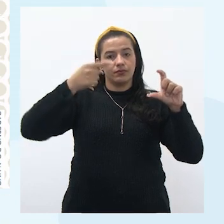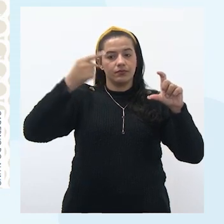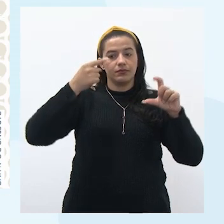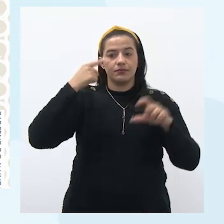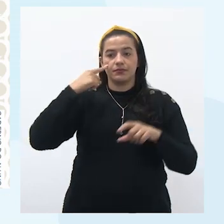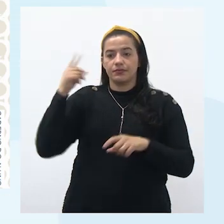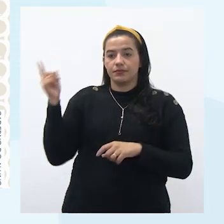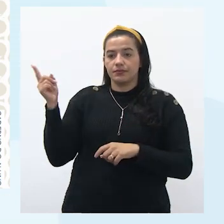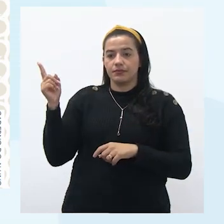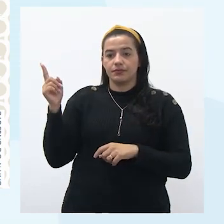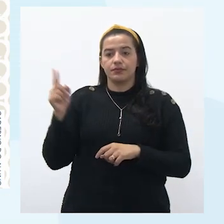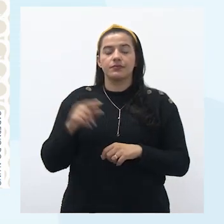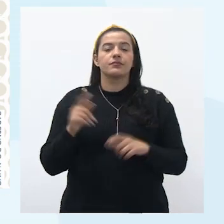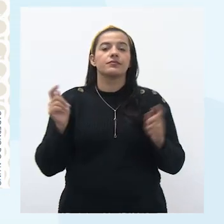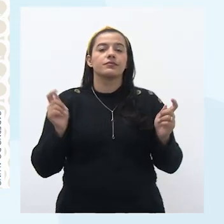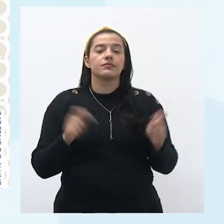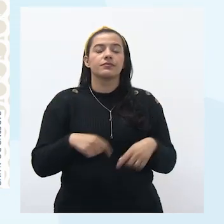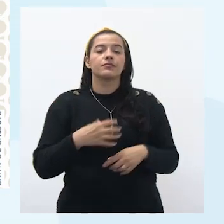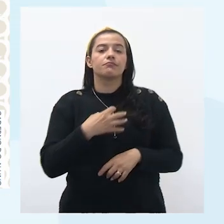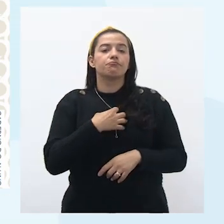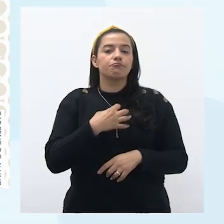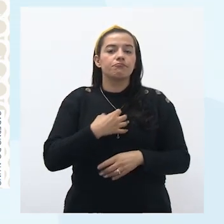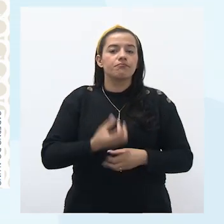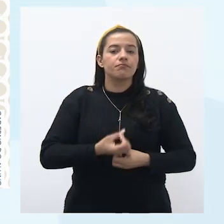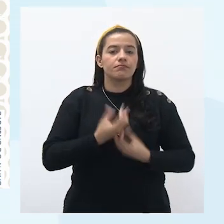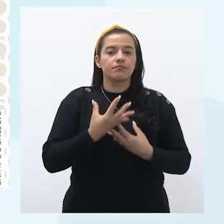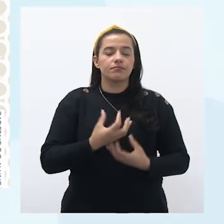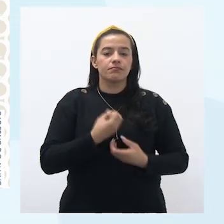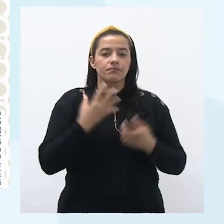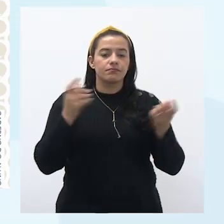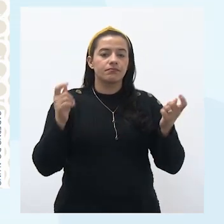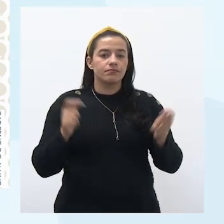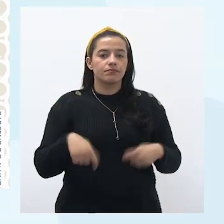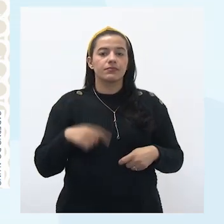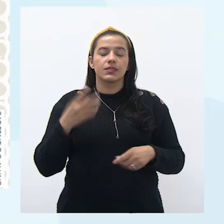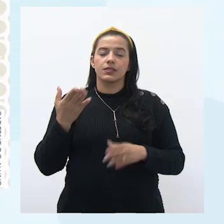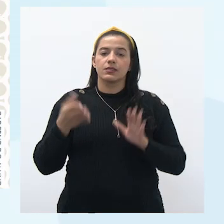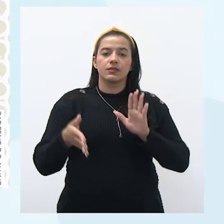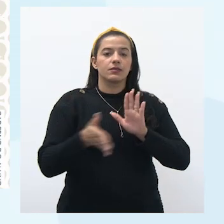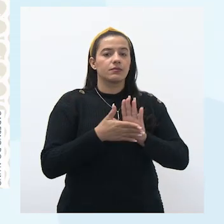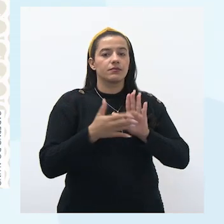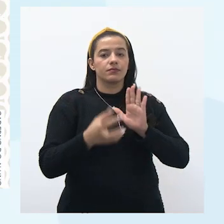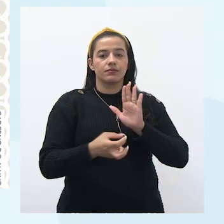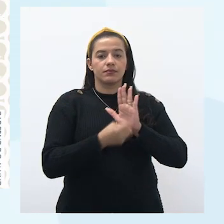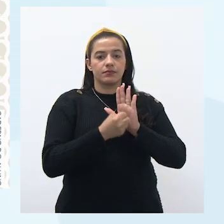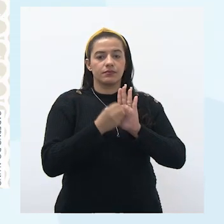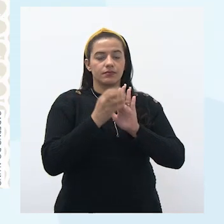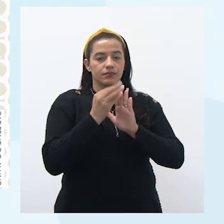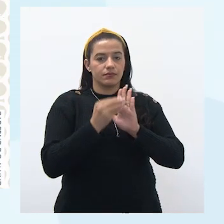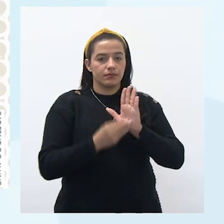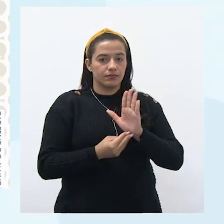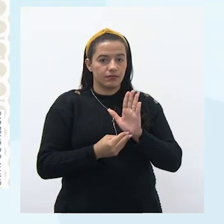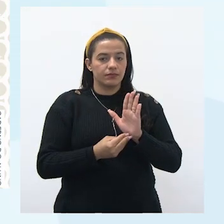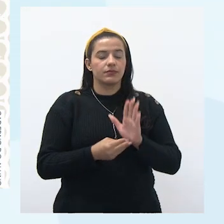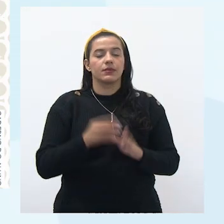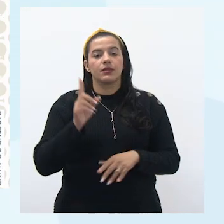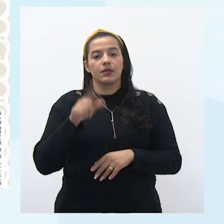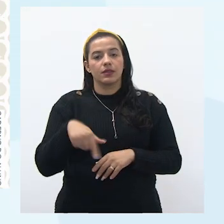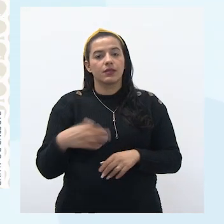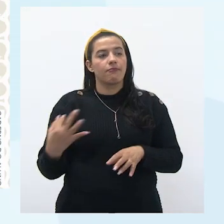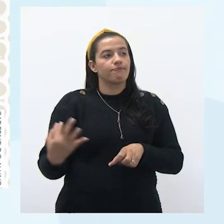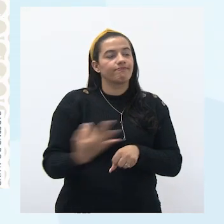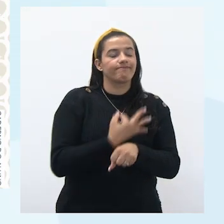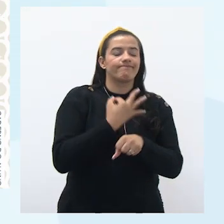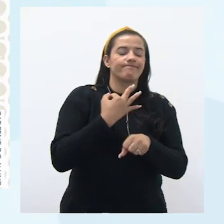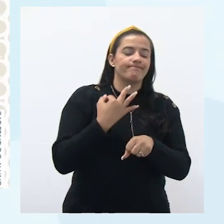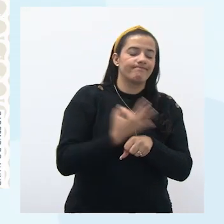definição da competência socioemocional que se trata essa rubrica. Neste caso, é a tolerância à